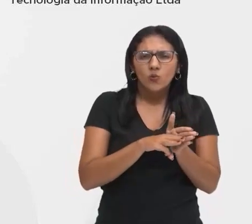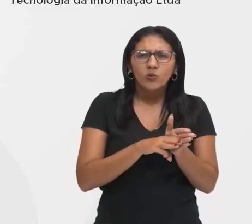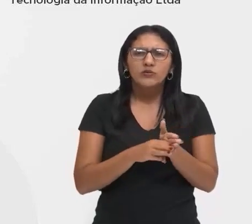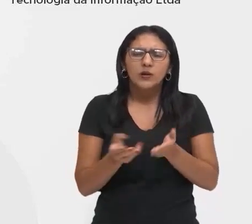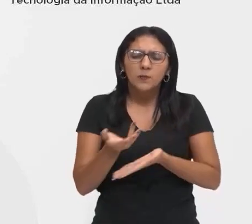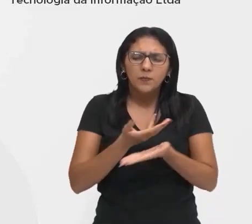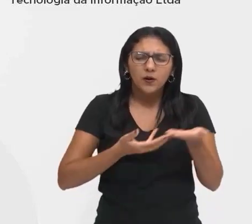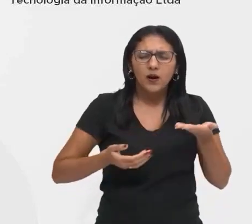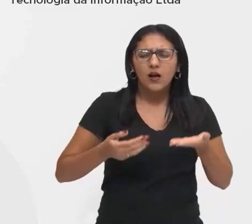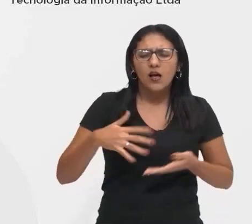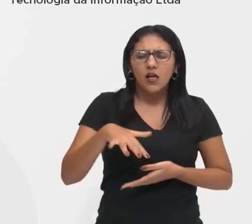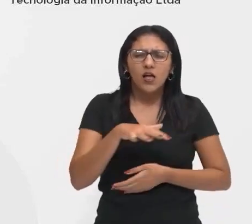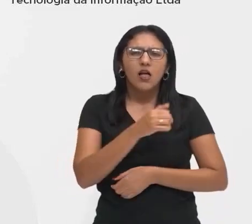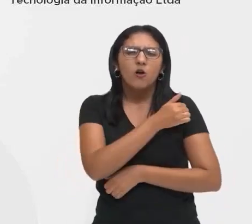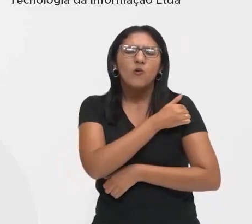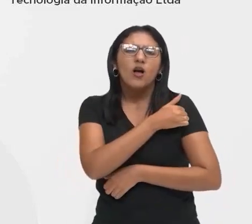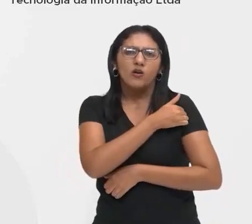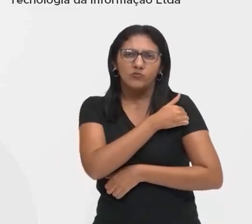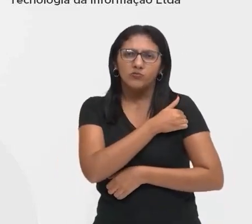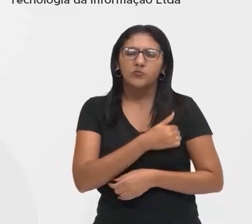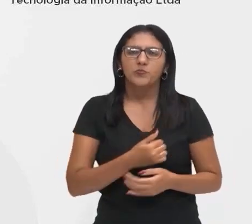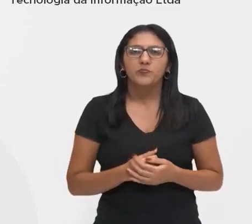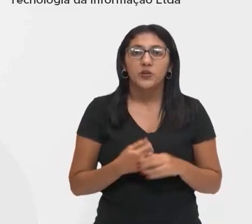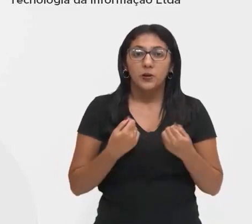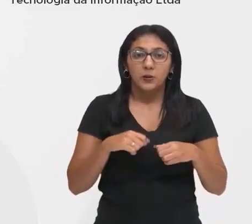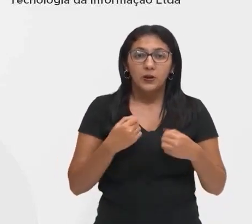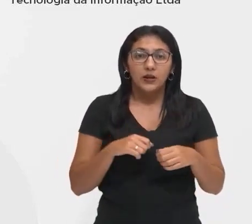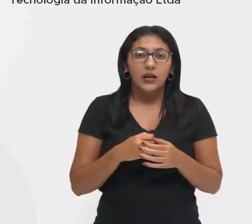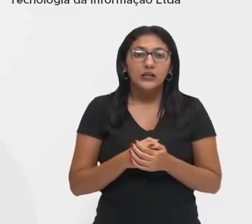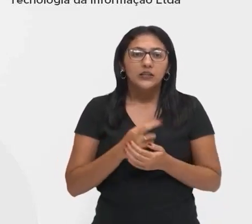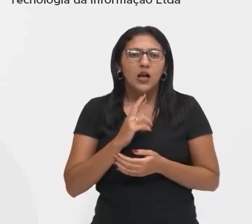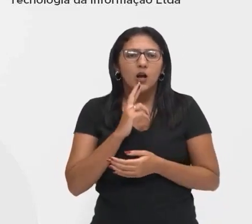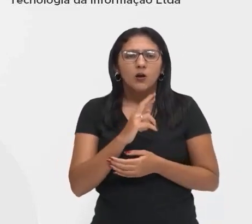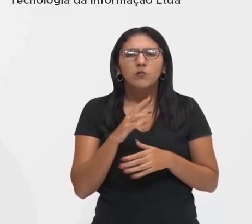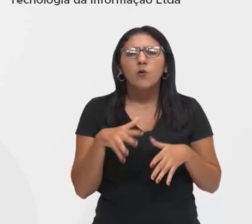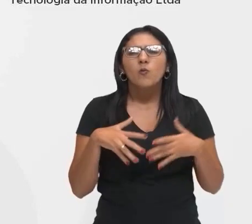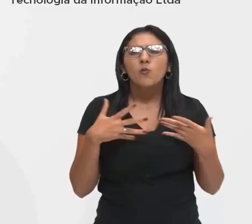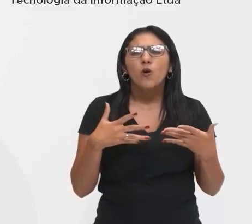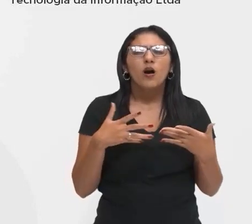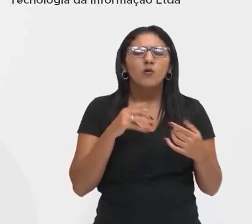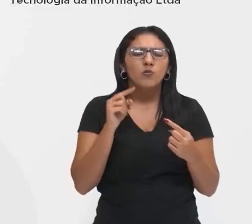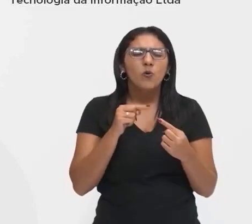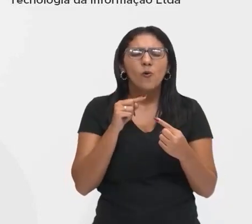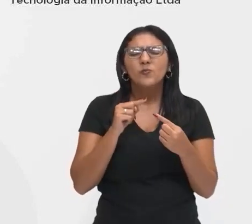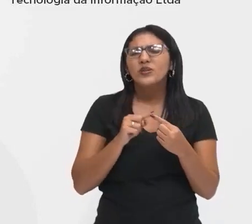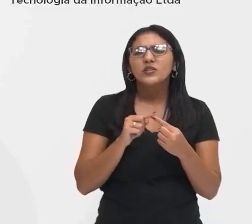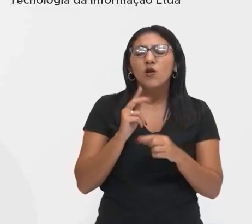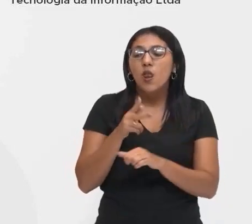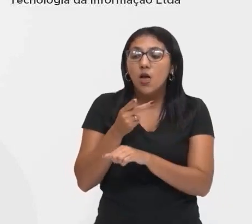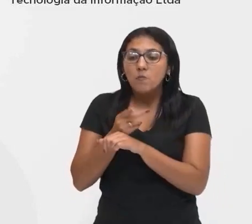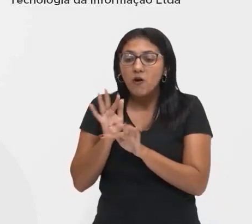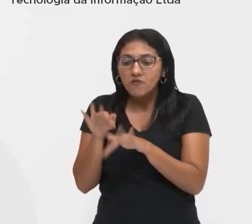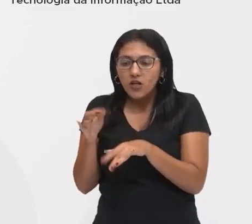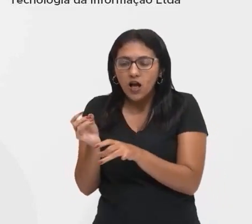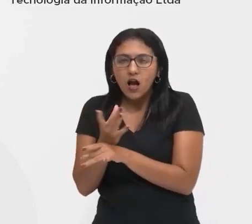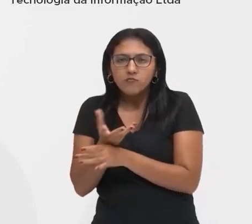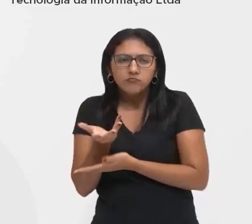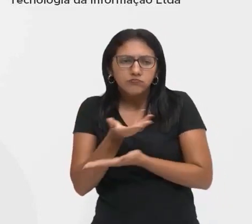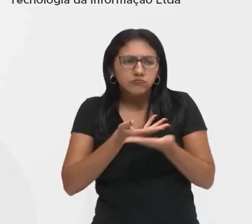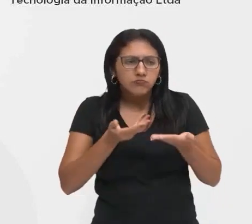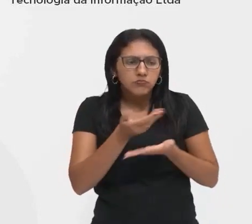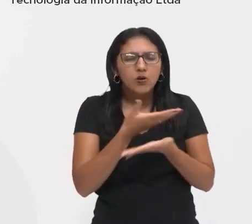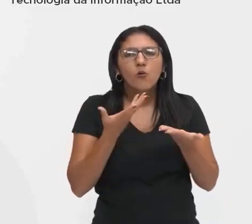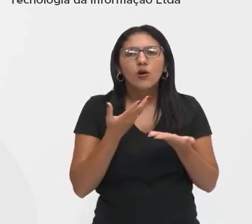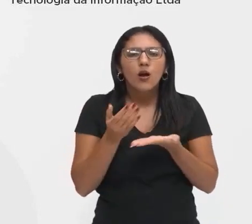os alunos, ou seja, é preciso responder qual o resultado esperado ao final da interação entre